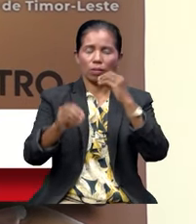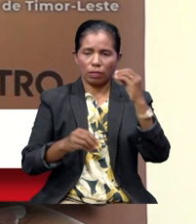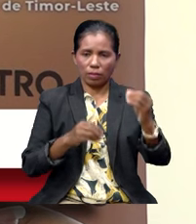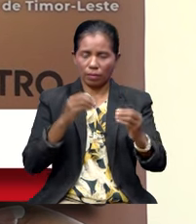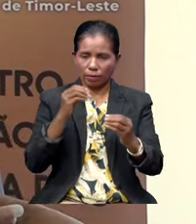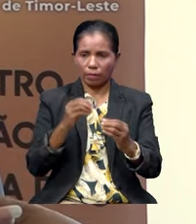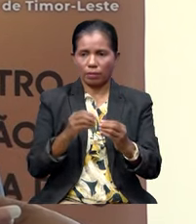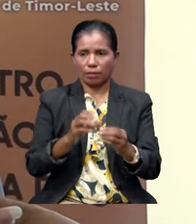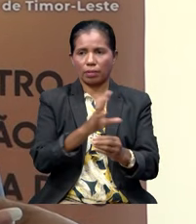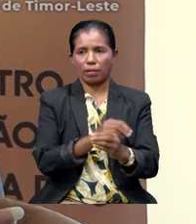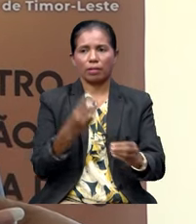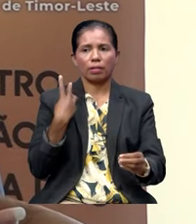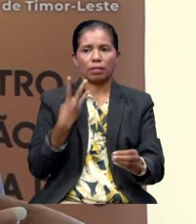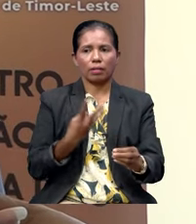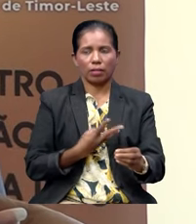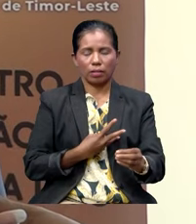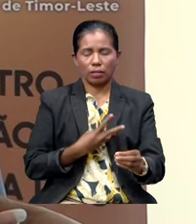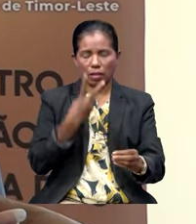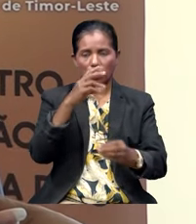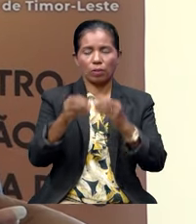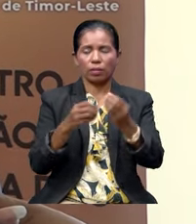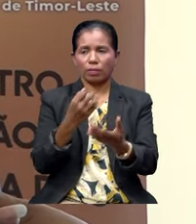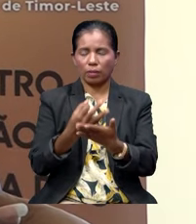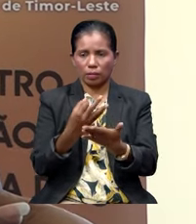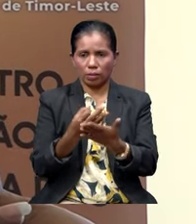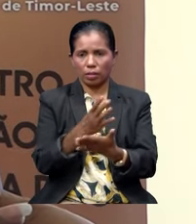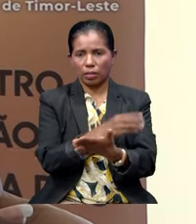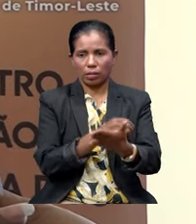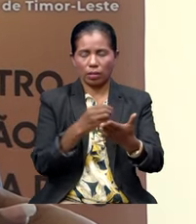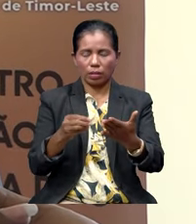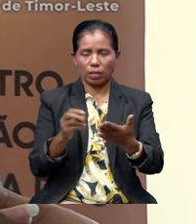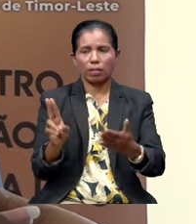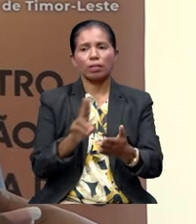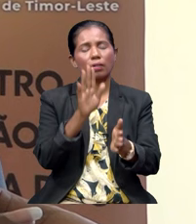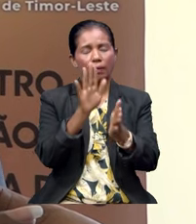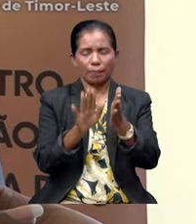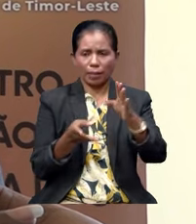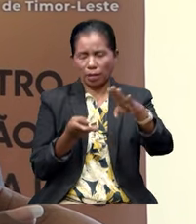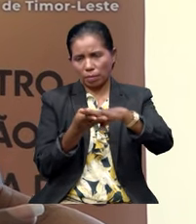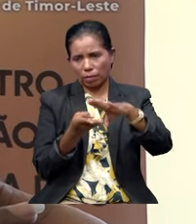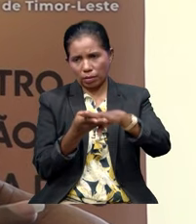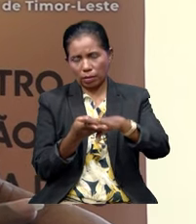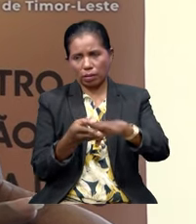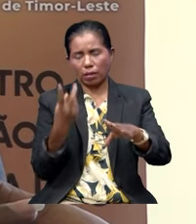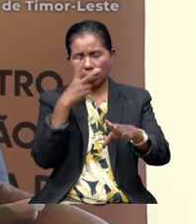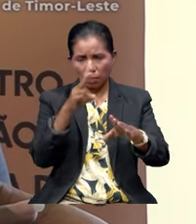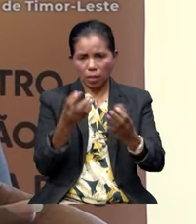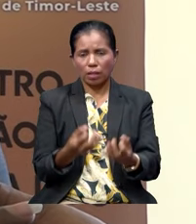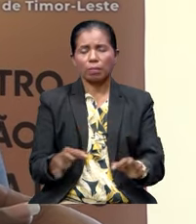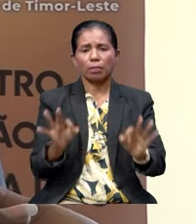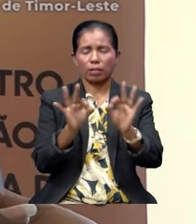gestão de tesouraria de um dos bancos, falou-se também da